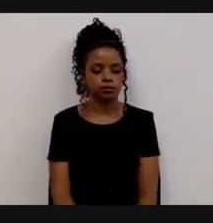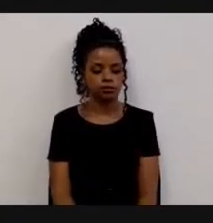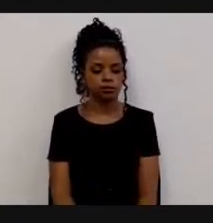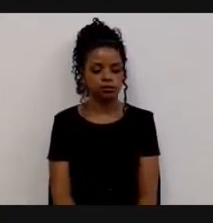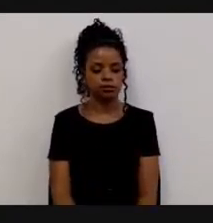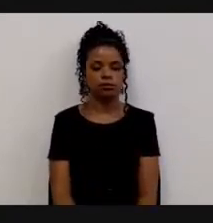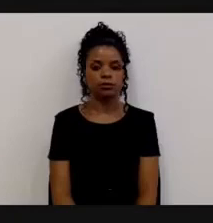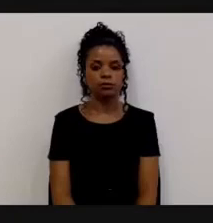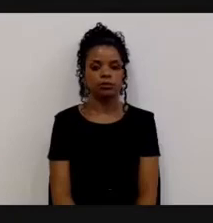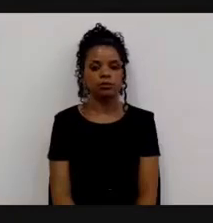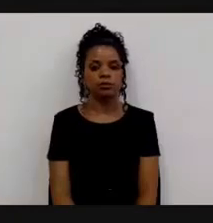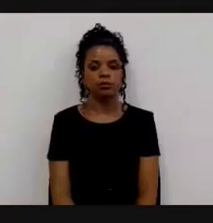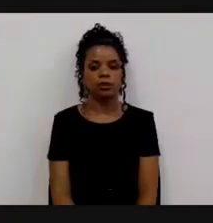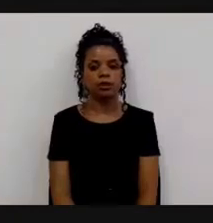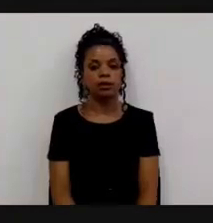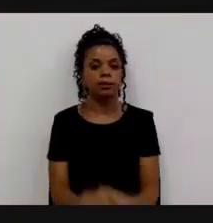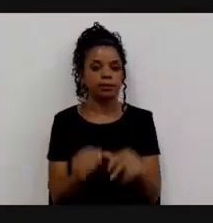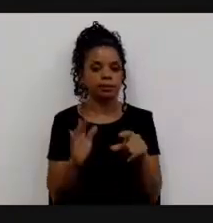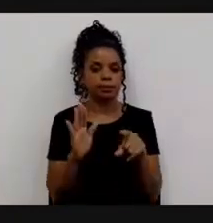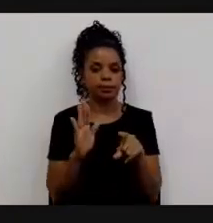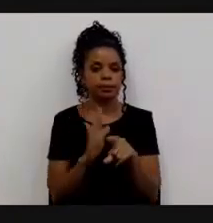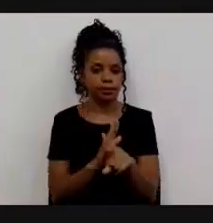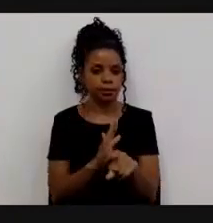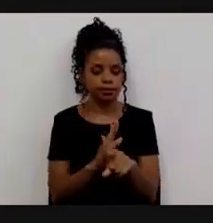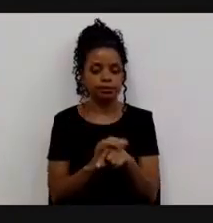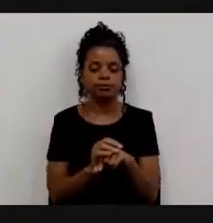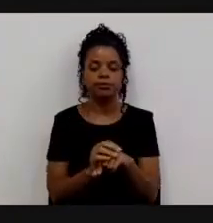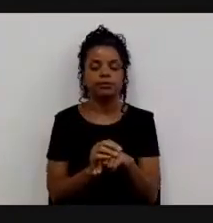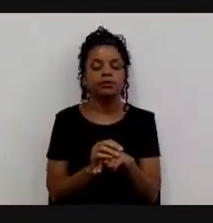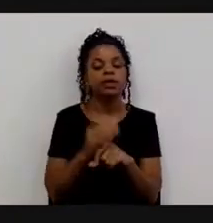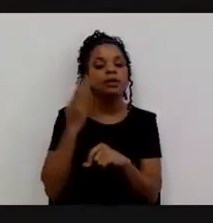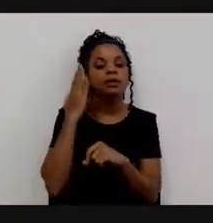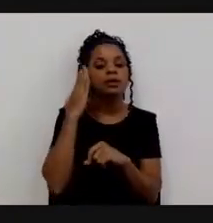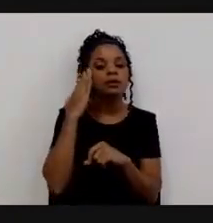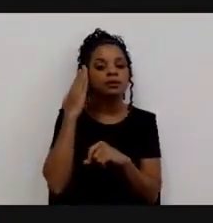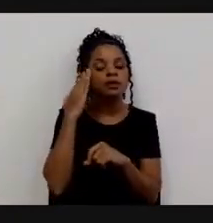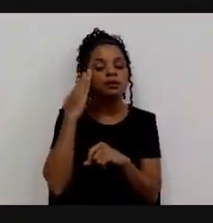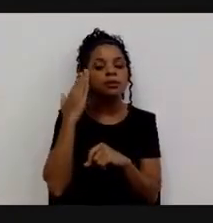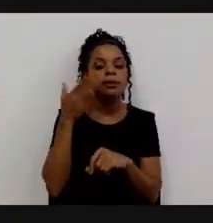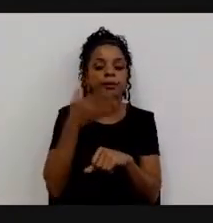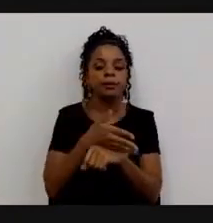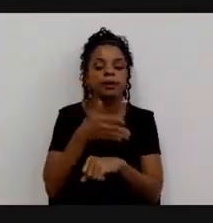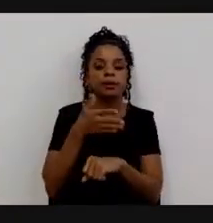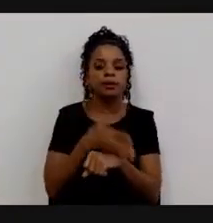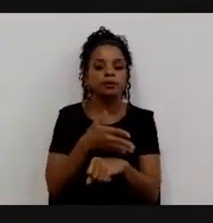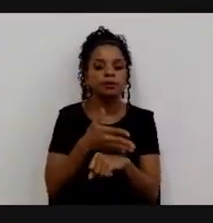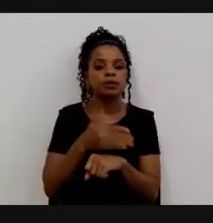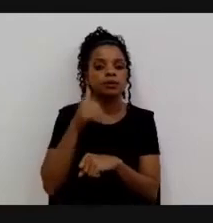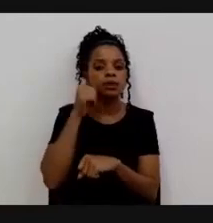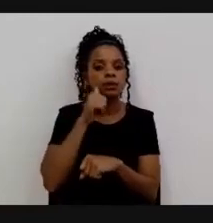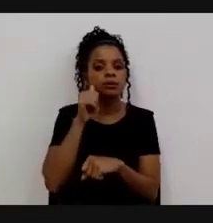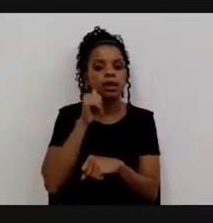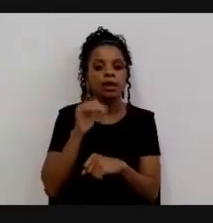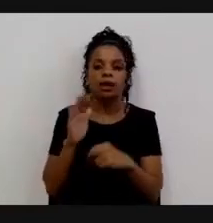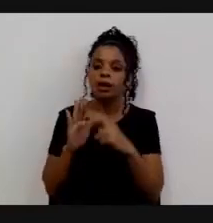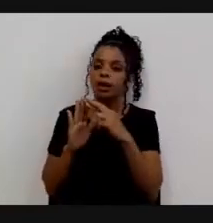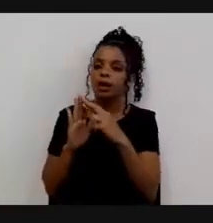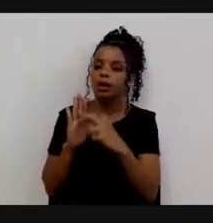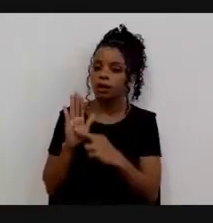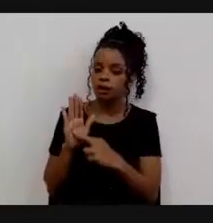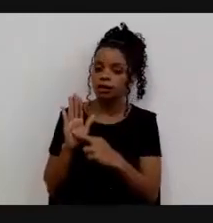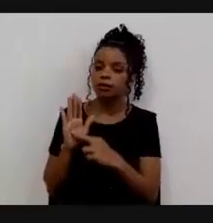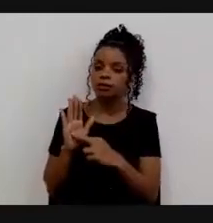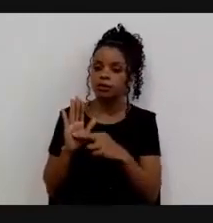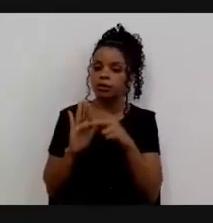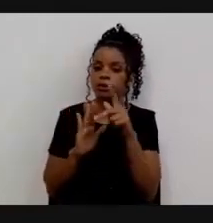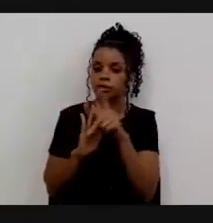Câmara. Ele faz a seguinte pergunta, vou repetir aqui. Queria saber se a participação das mulheres como relatoras de projetos nas comissões